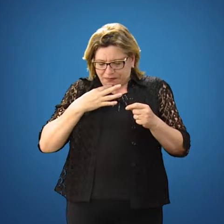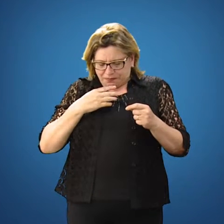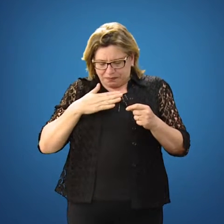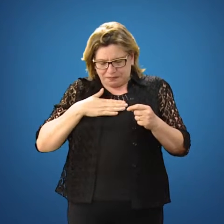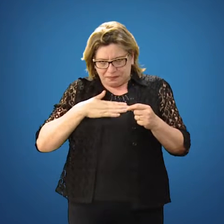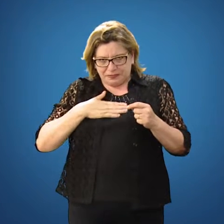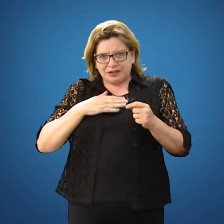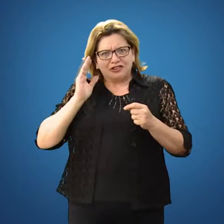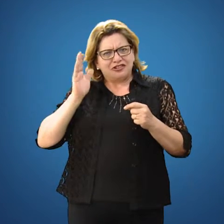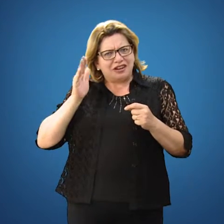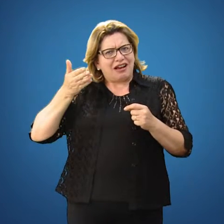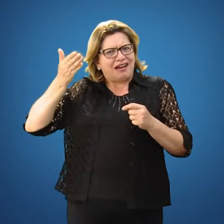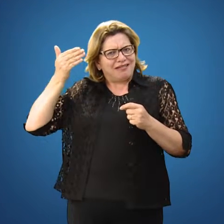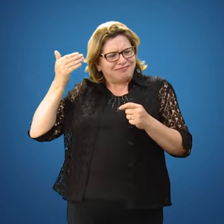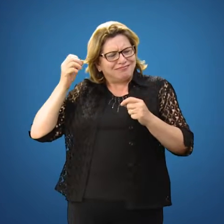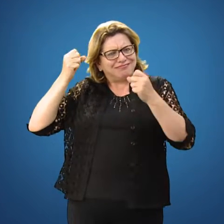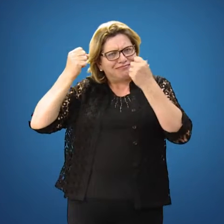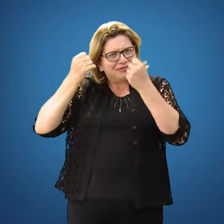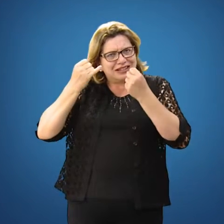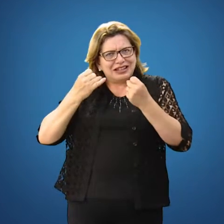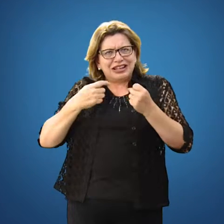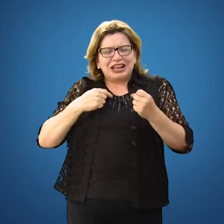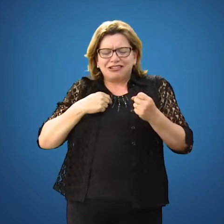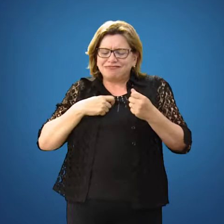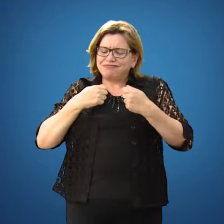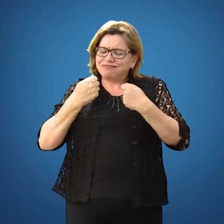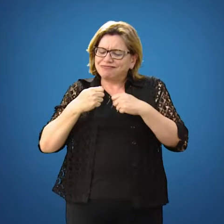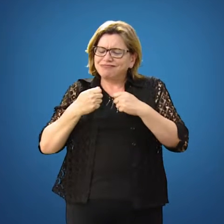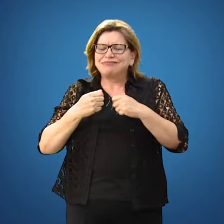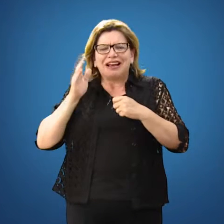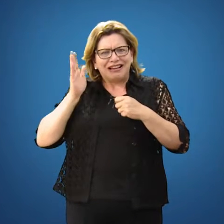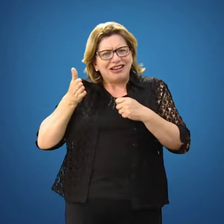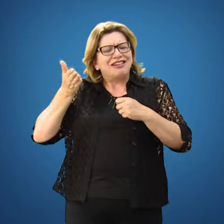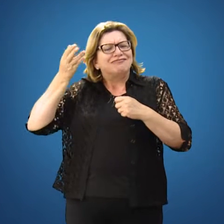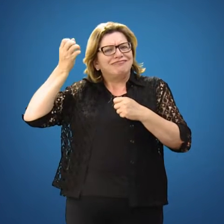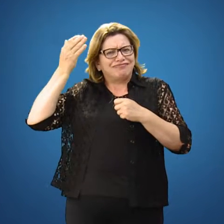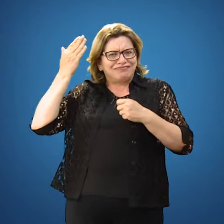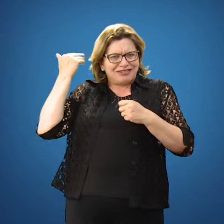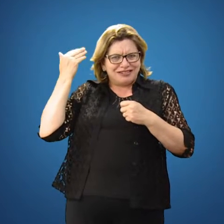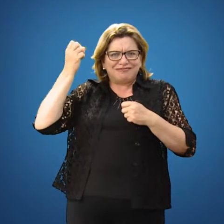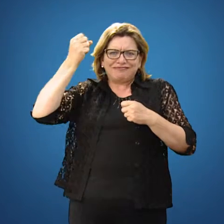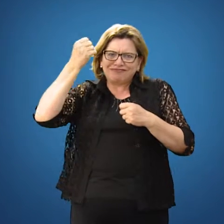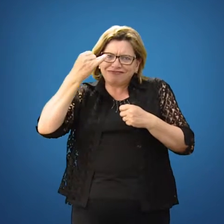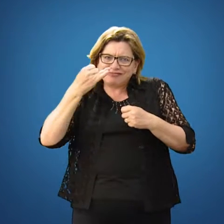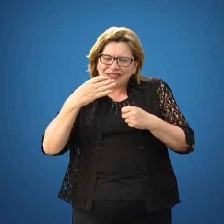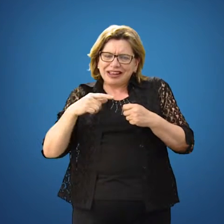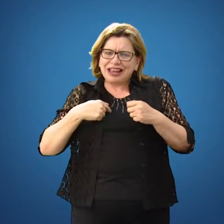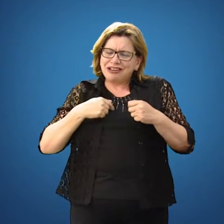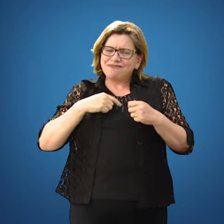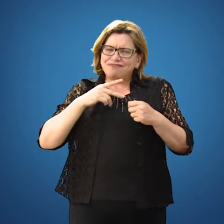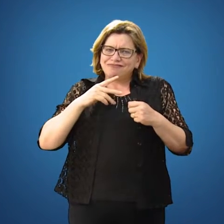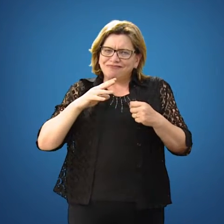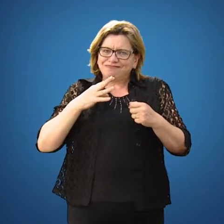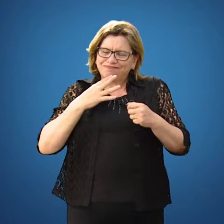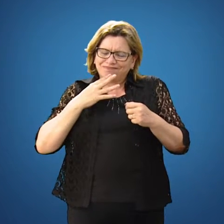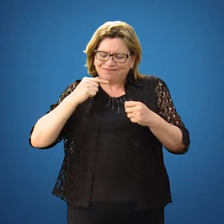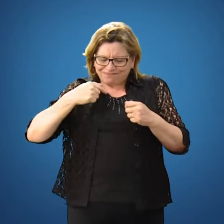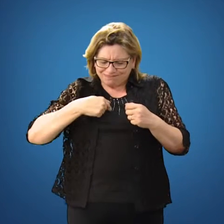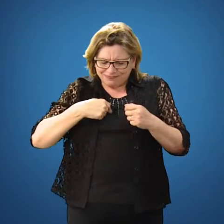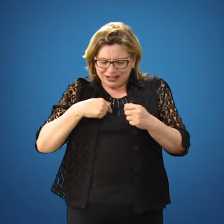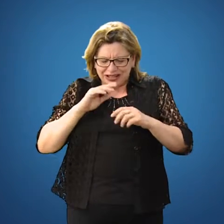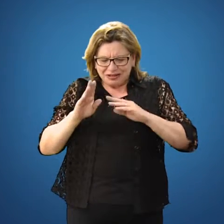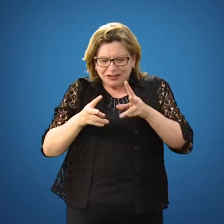Que nós já falamos do pressuposto. Então, é o conhecimento de si para que realmente possa descobrir